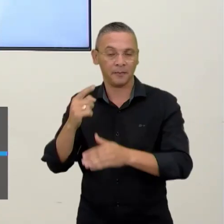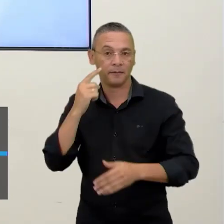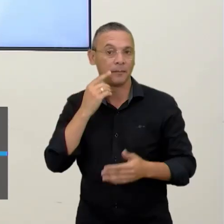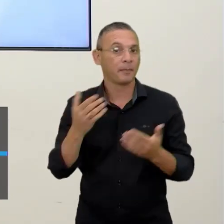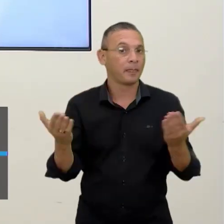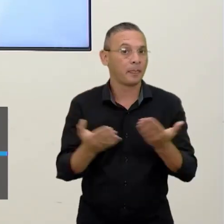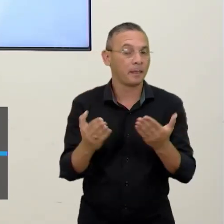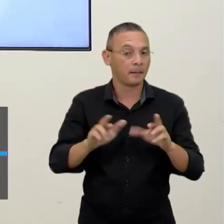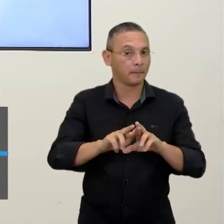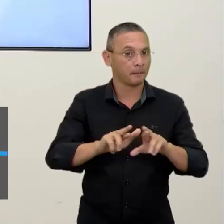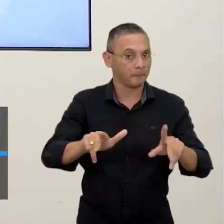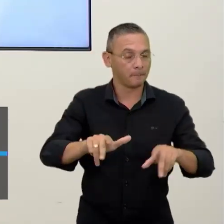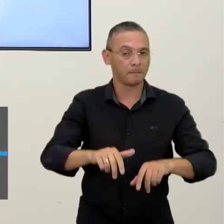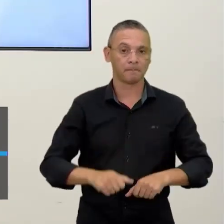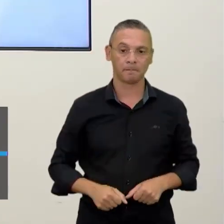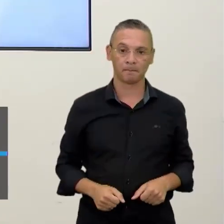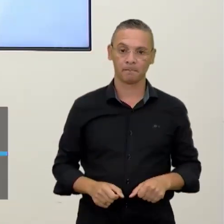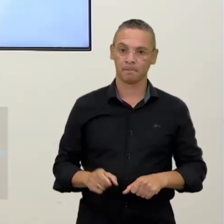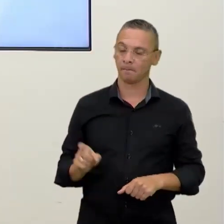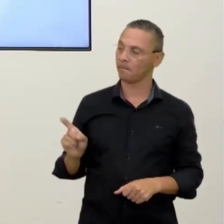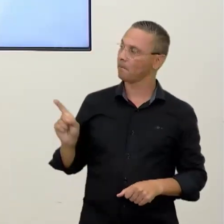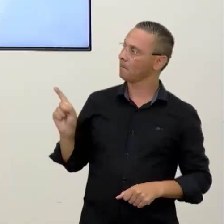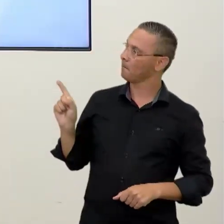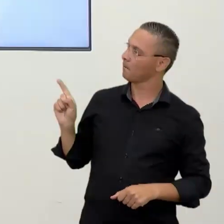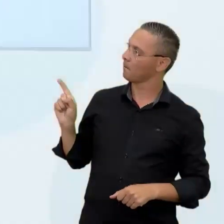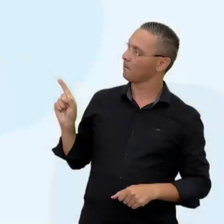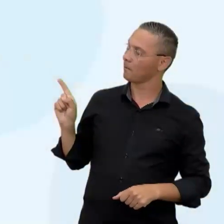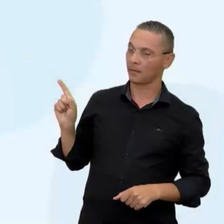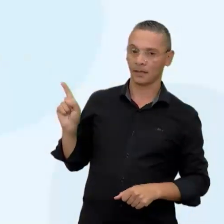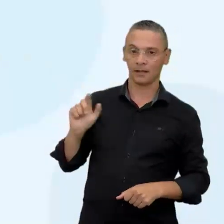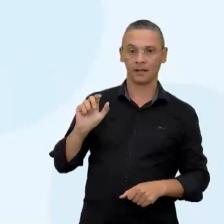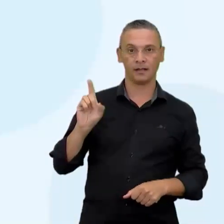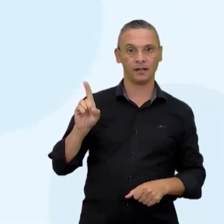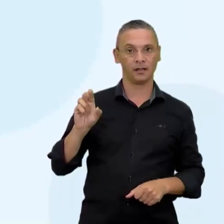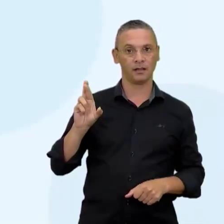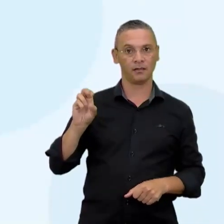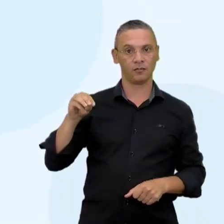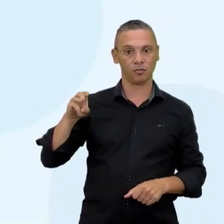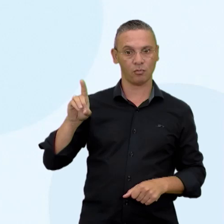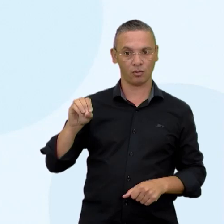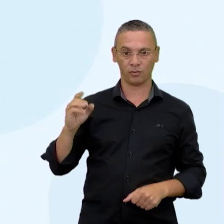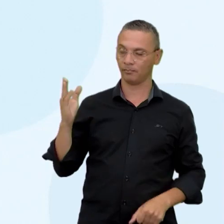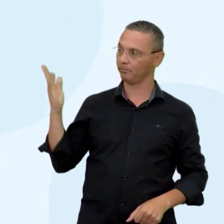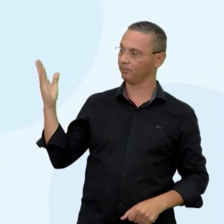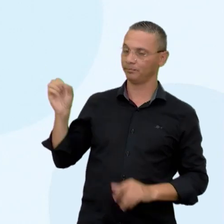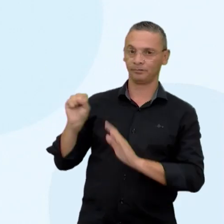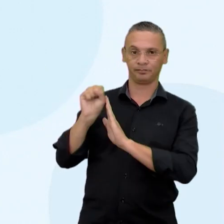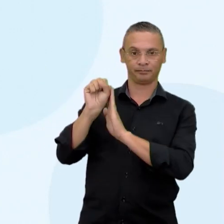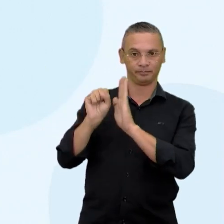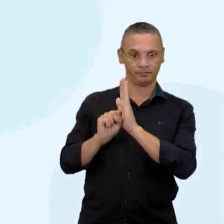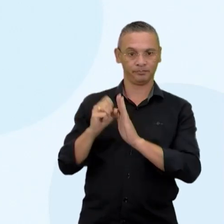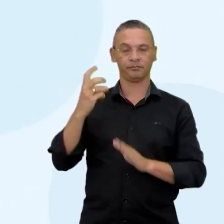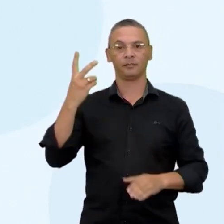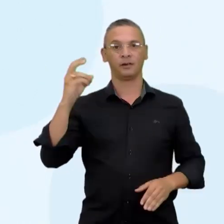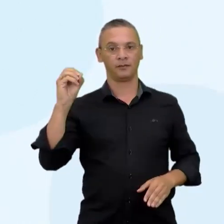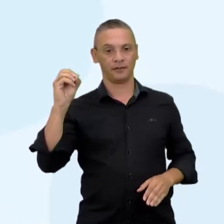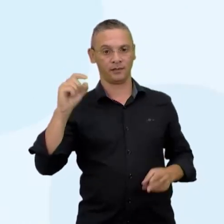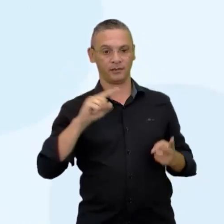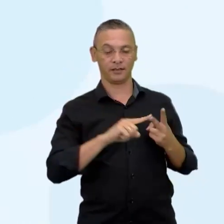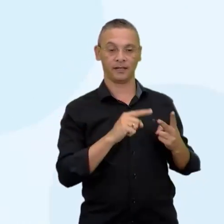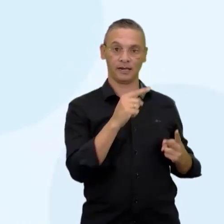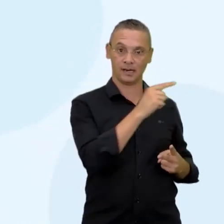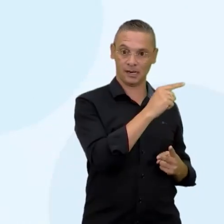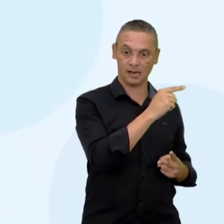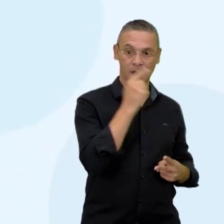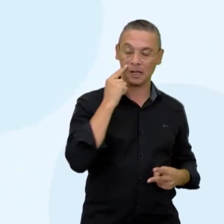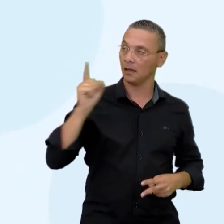só. Carlos Drummond de Andrade. Carlos Drummond de Andrade, ele é um poeta do século XX. Camões, esse aqui, é